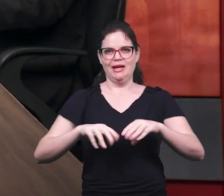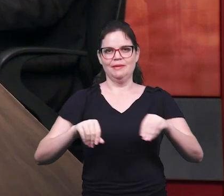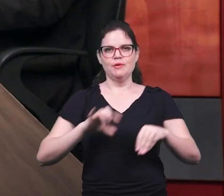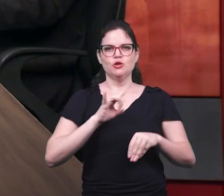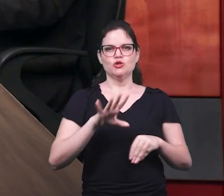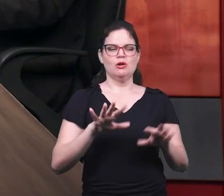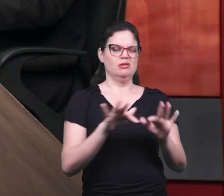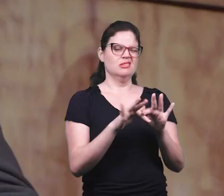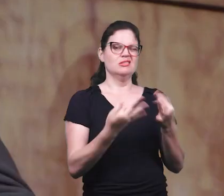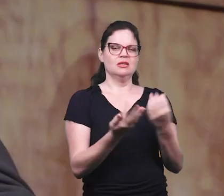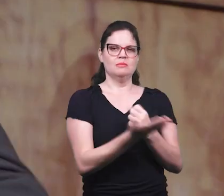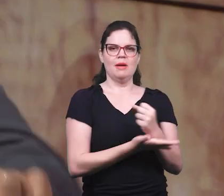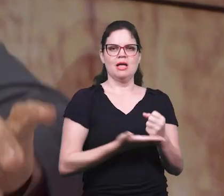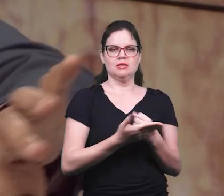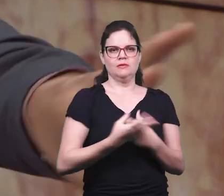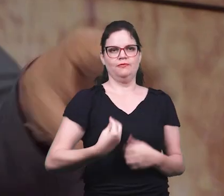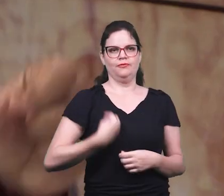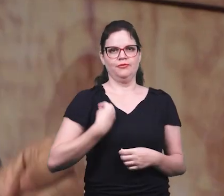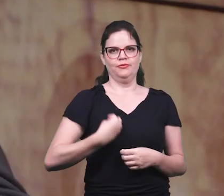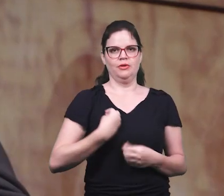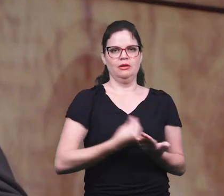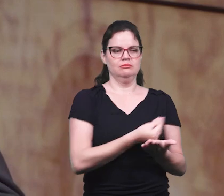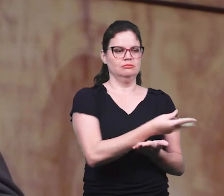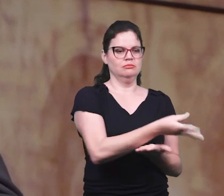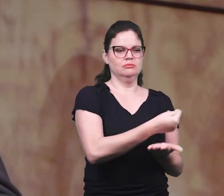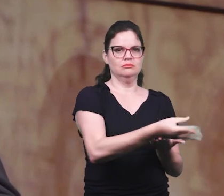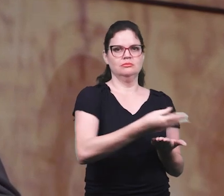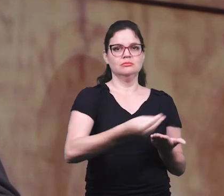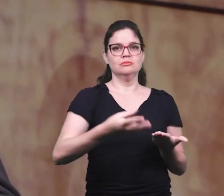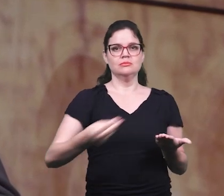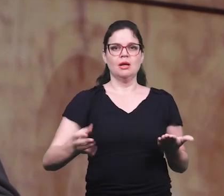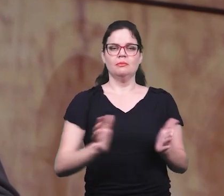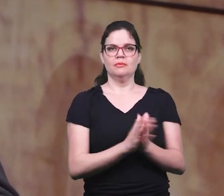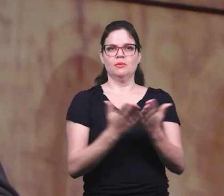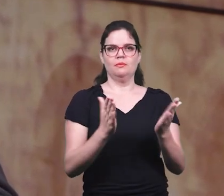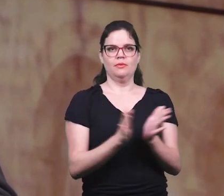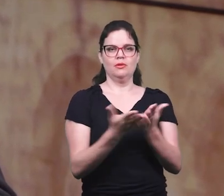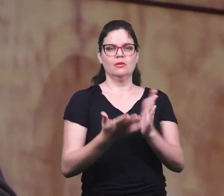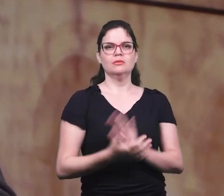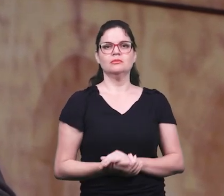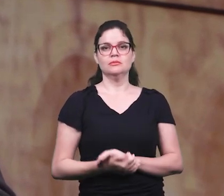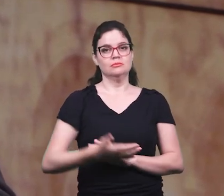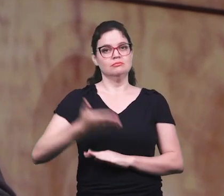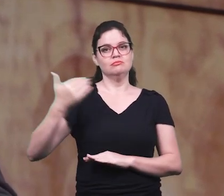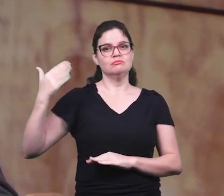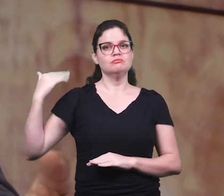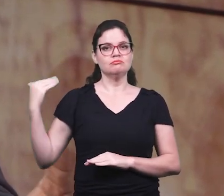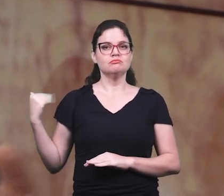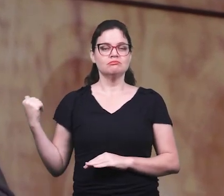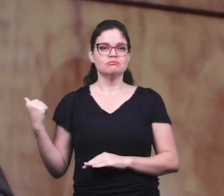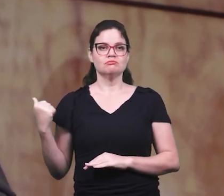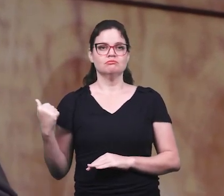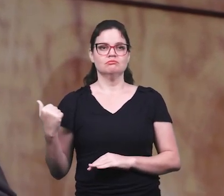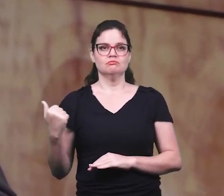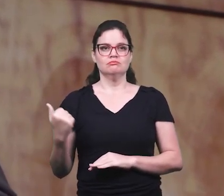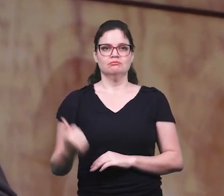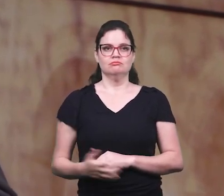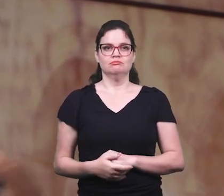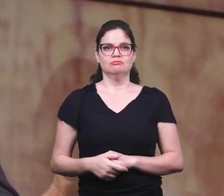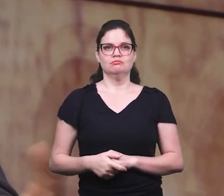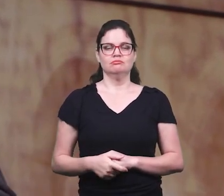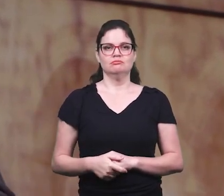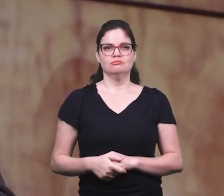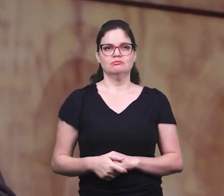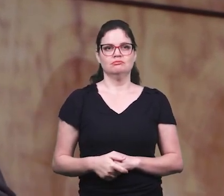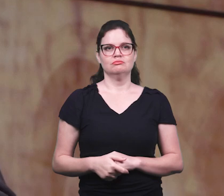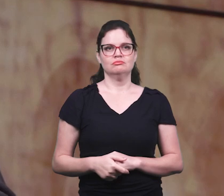com base para sobreviver e ele distribuiu com os pobres. Então ele, naquela época, já ele,